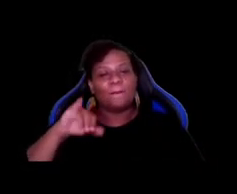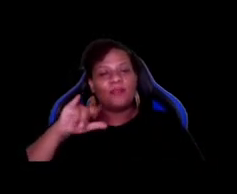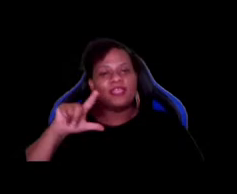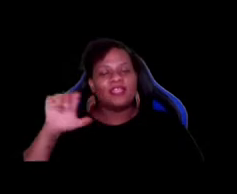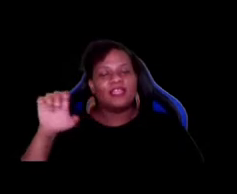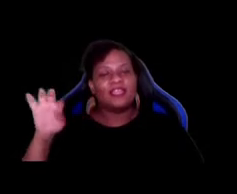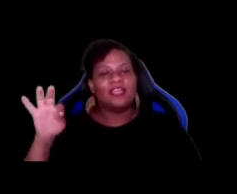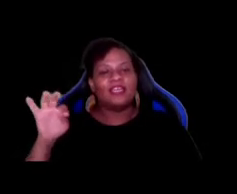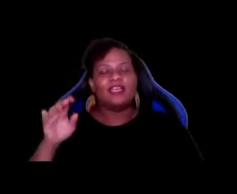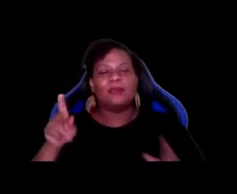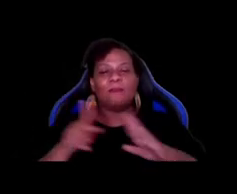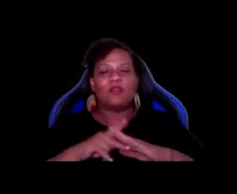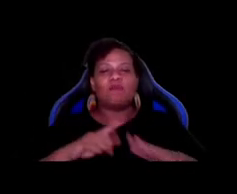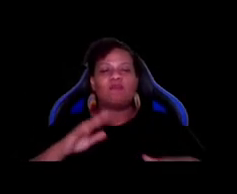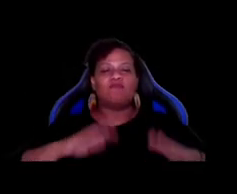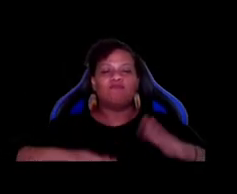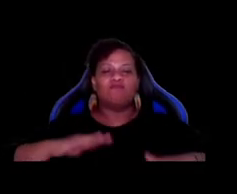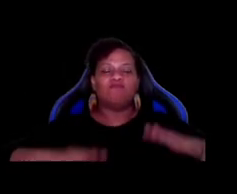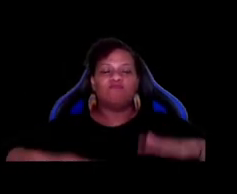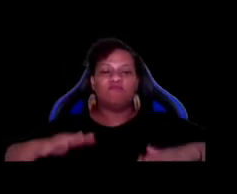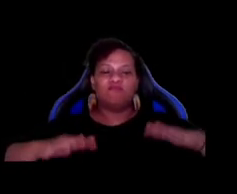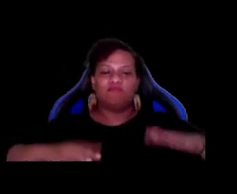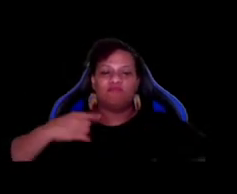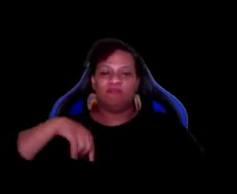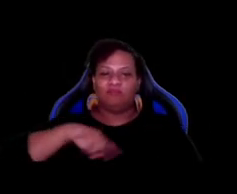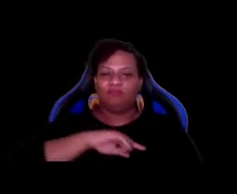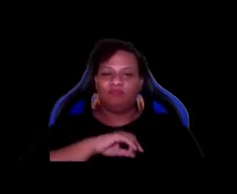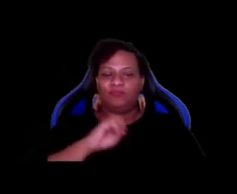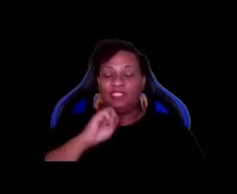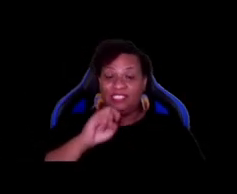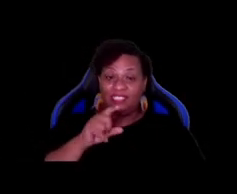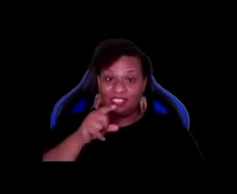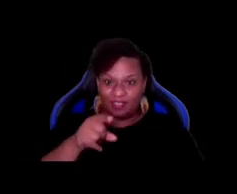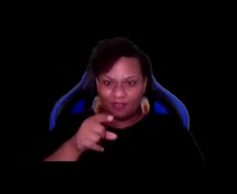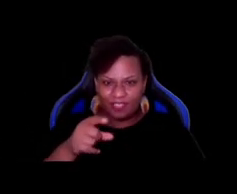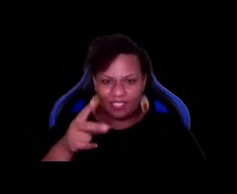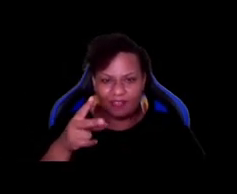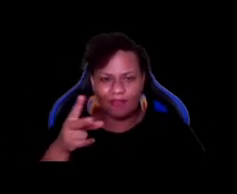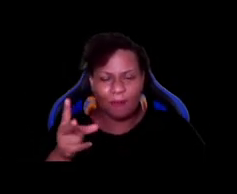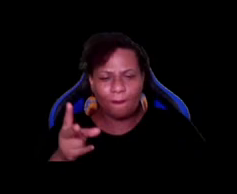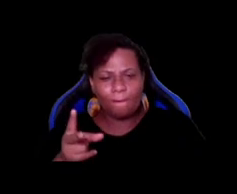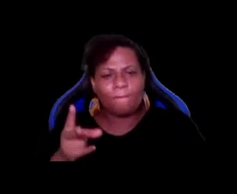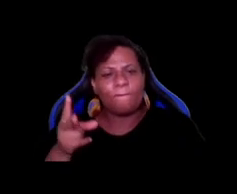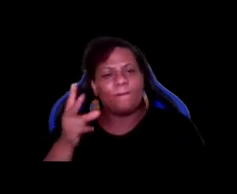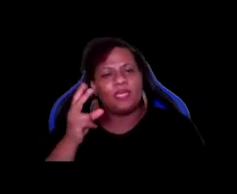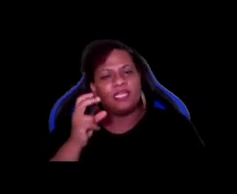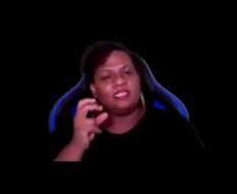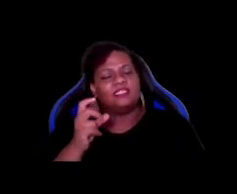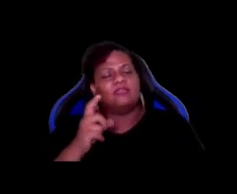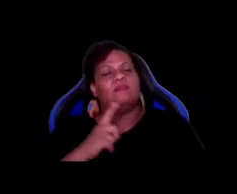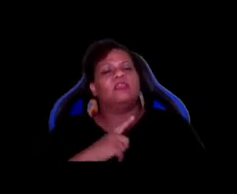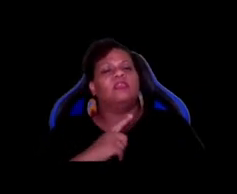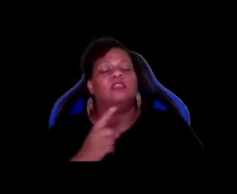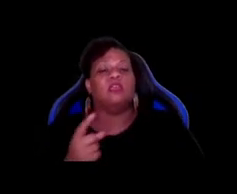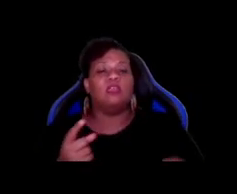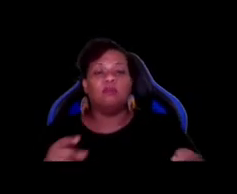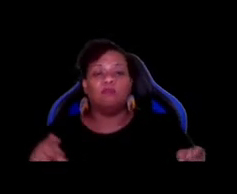mais percussiva, vamos dizer assim. Se vocês forem prestar atenção, dentro da rítmica